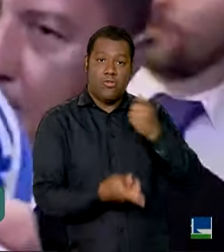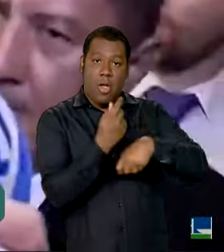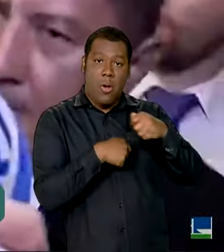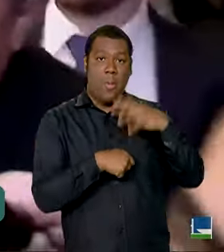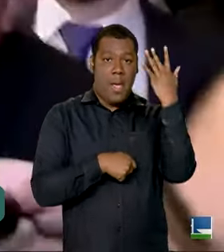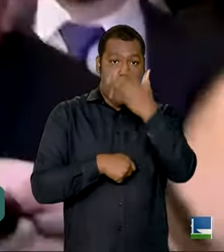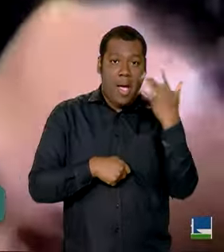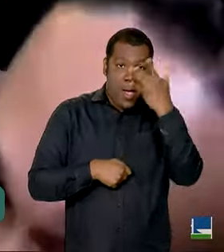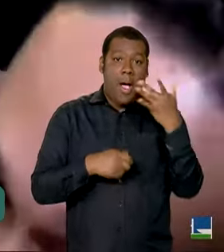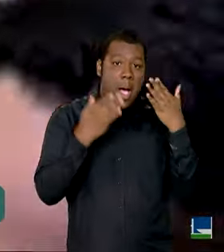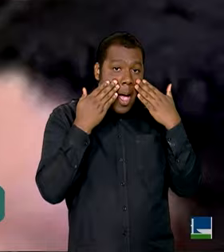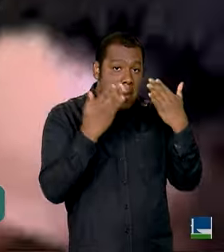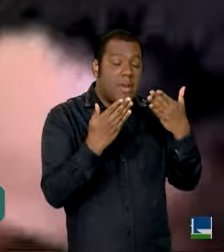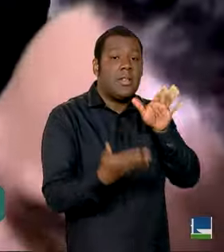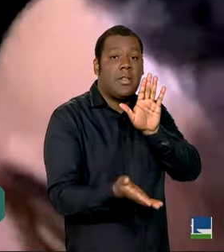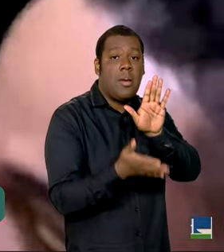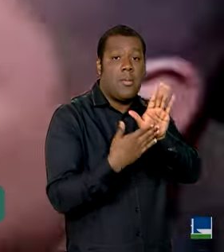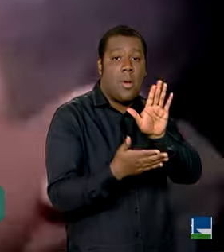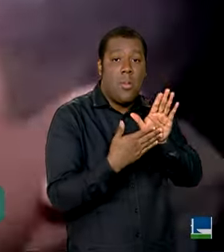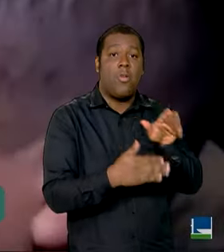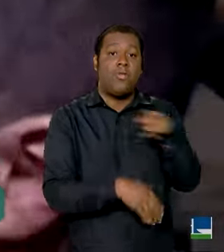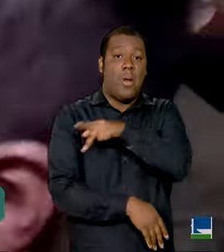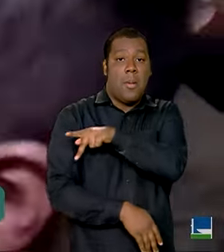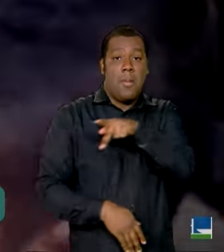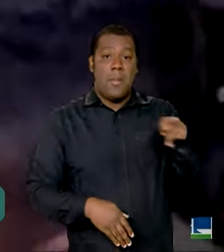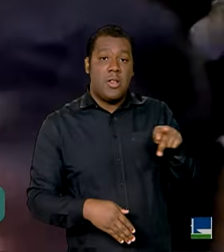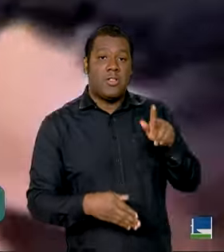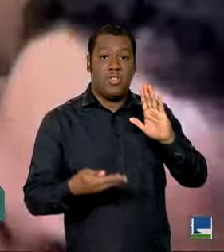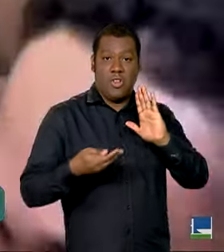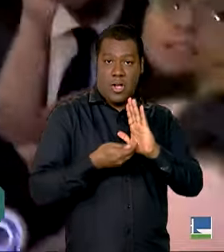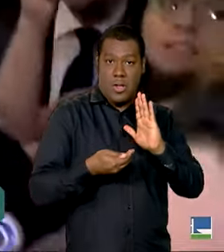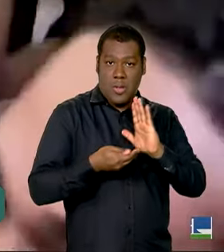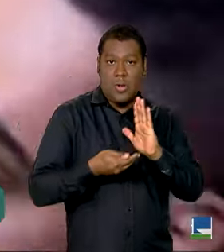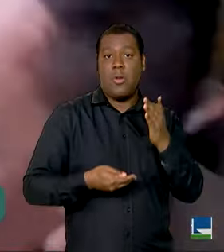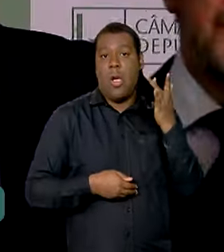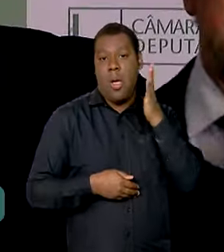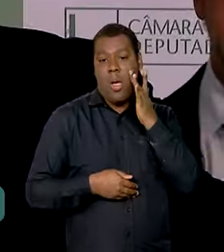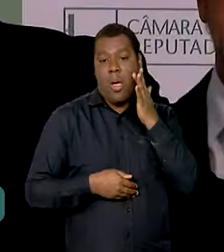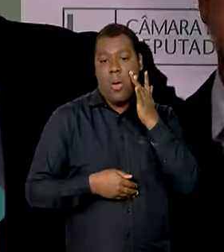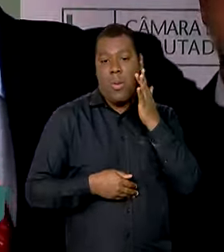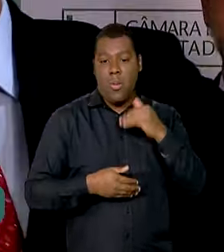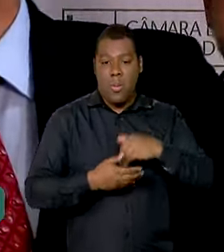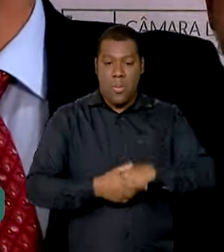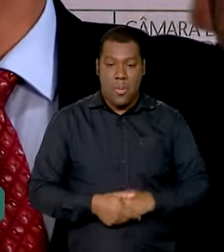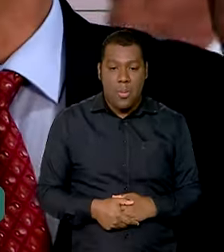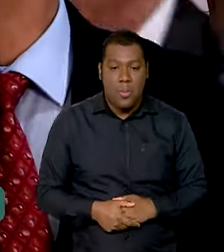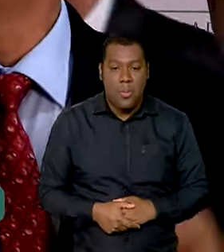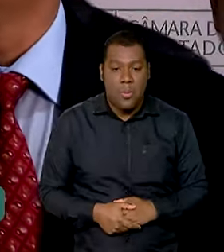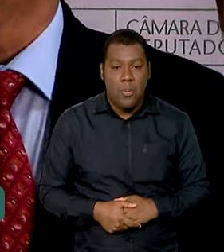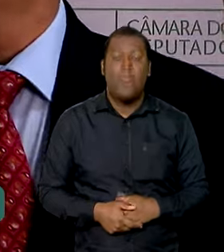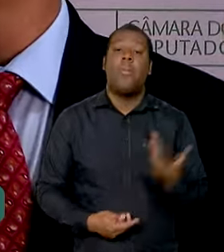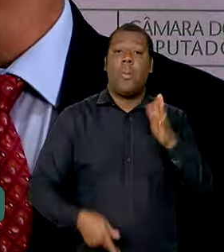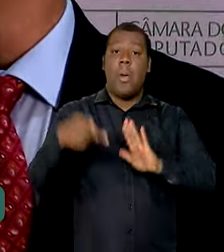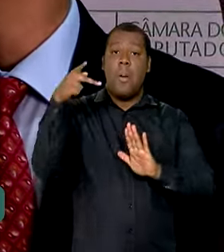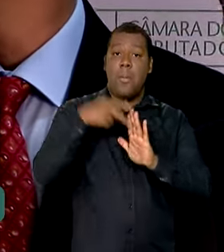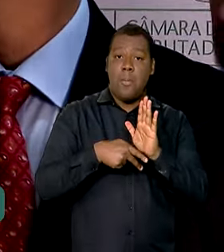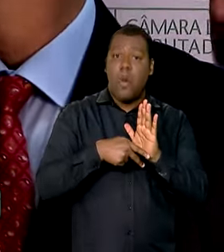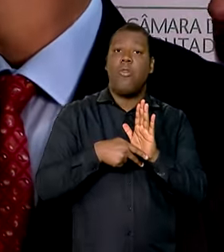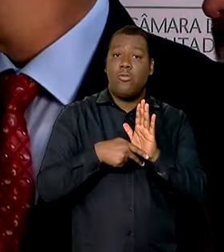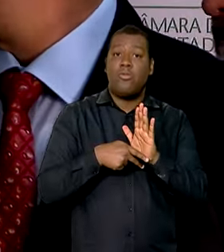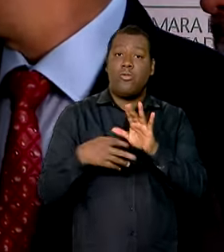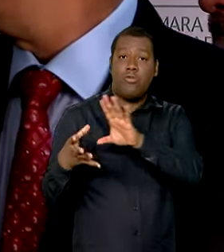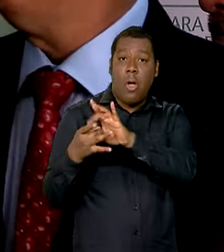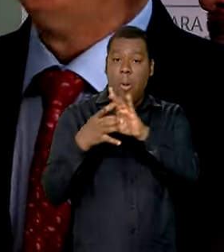Fazenda, Fernando Haddad, ao presidente da Câmara dos Deputados, Arthur Lira. Trata-se de um projeto muito